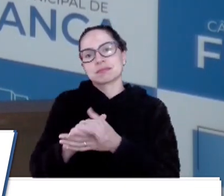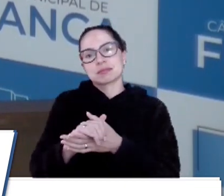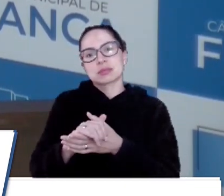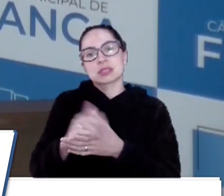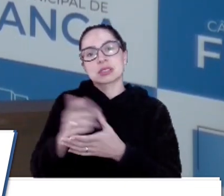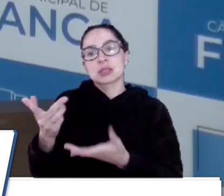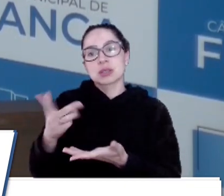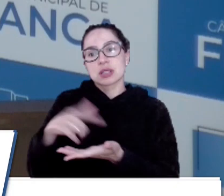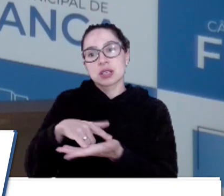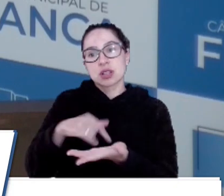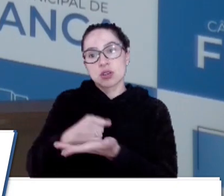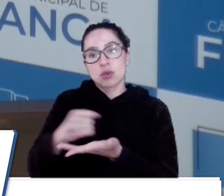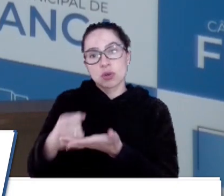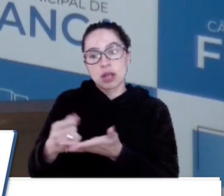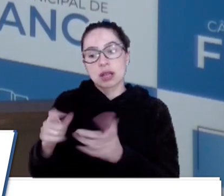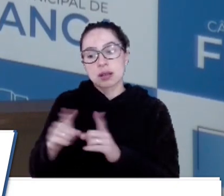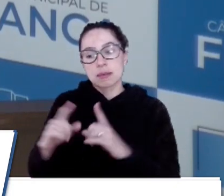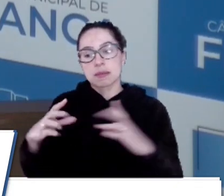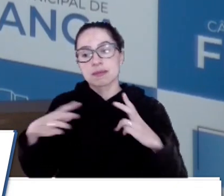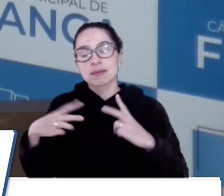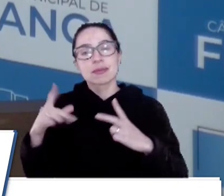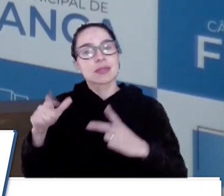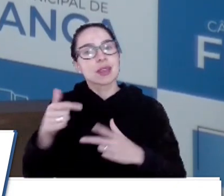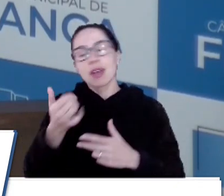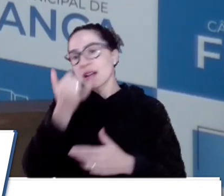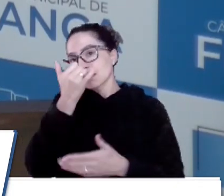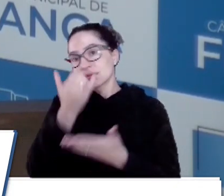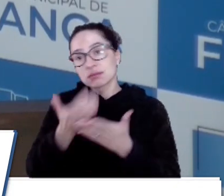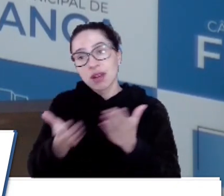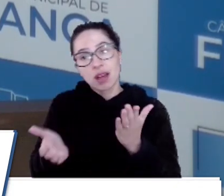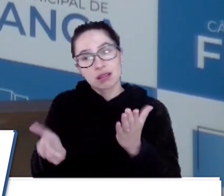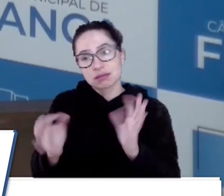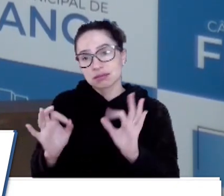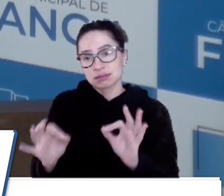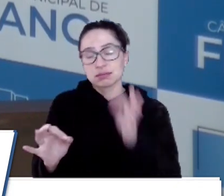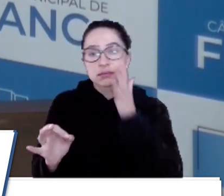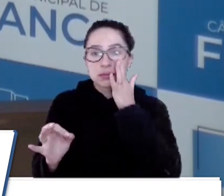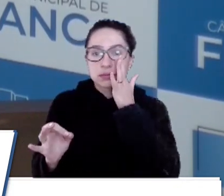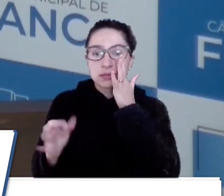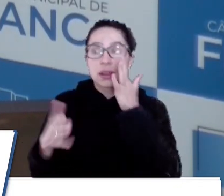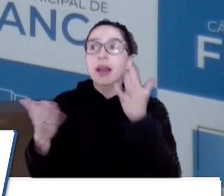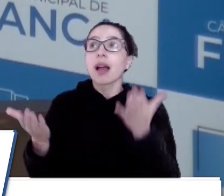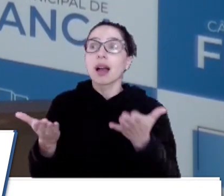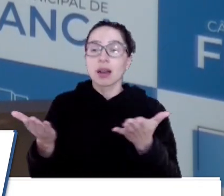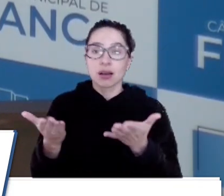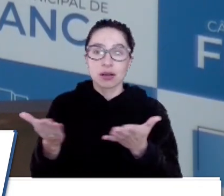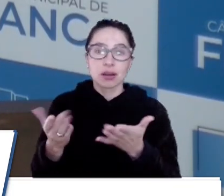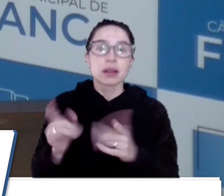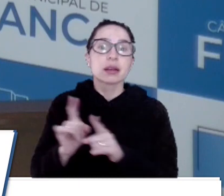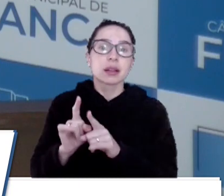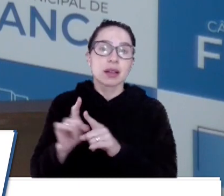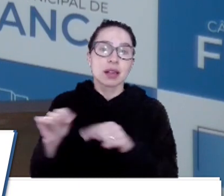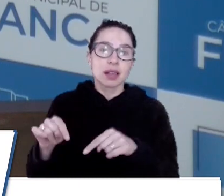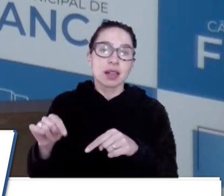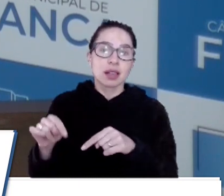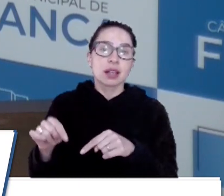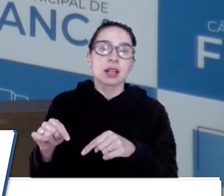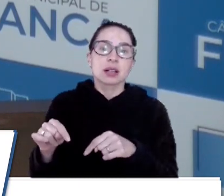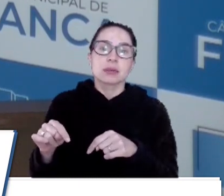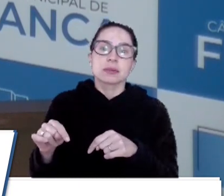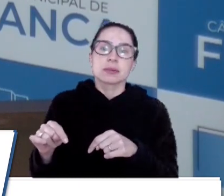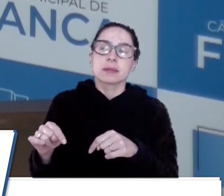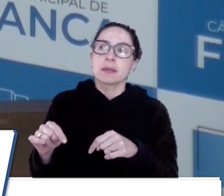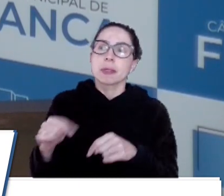e a privatização é prejudicial. E agora, estamos aqui com... O